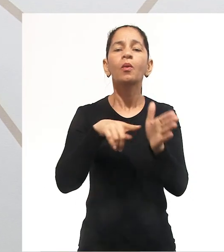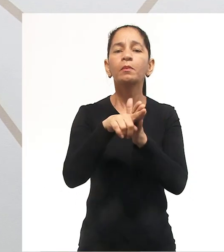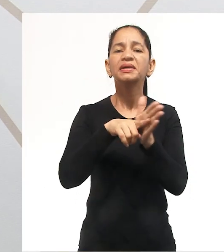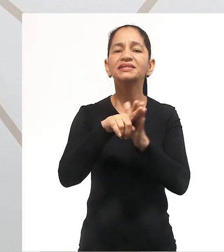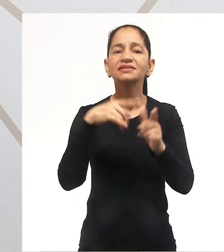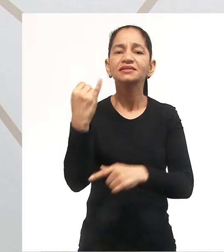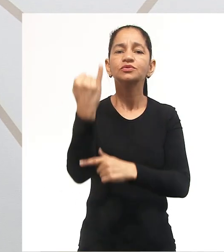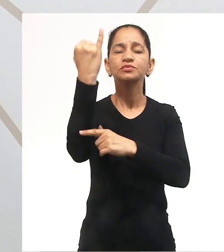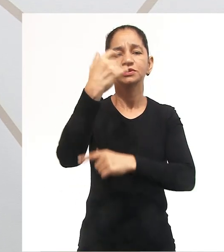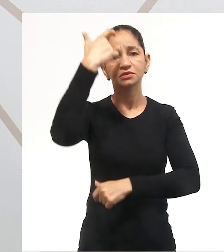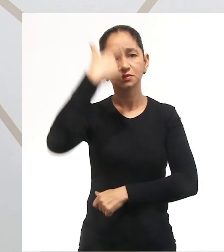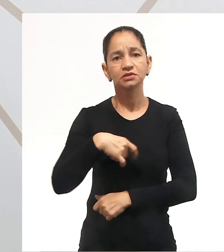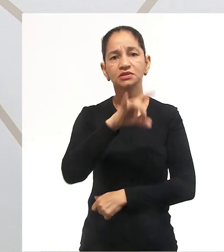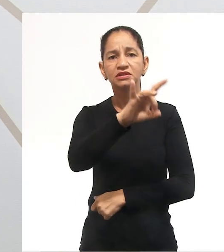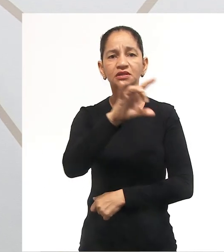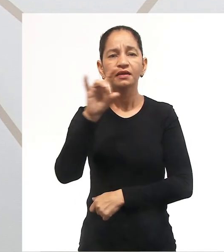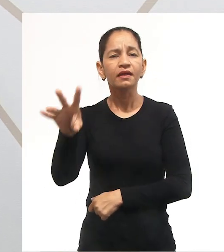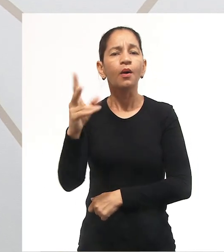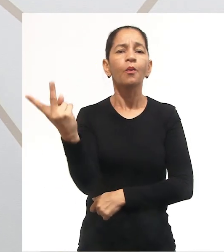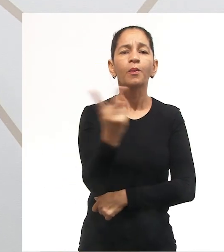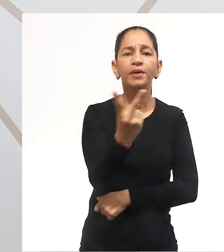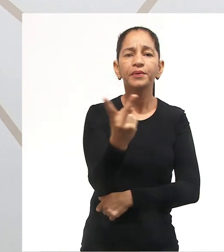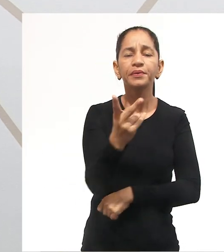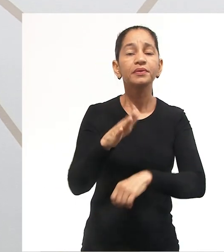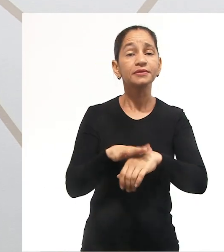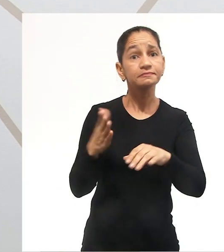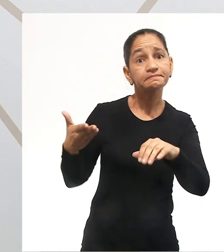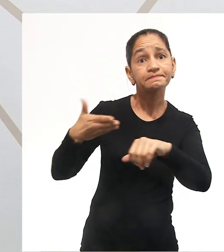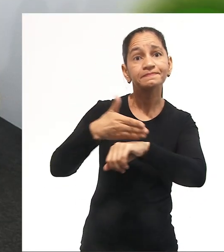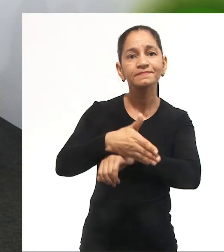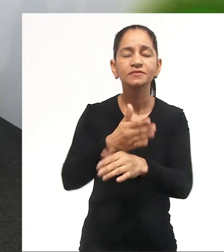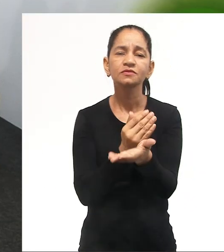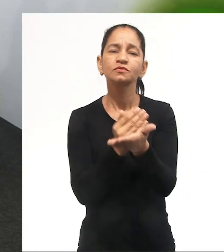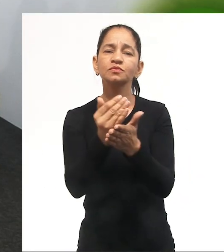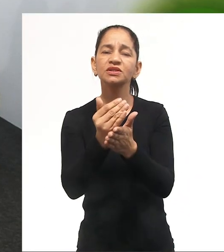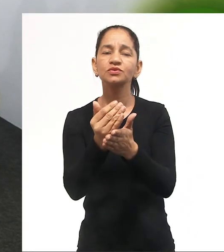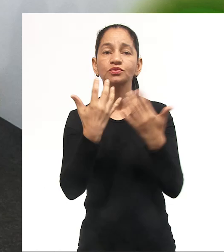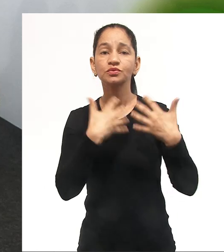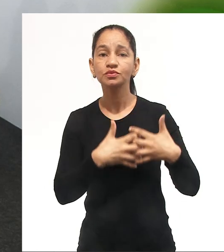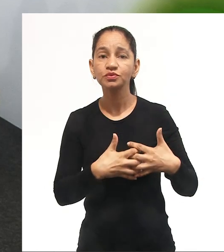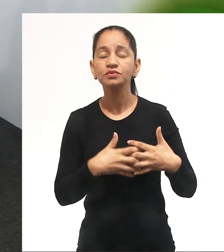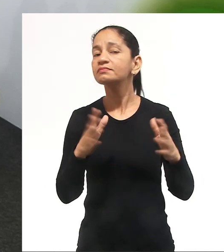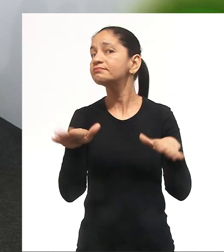pesquisa na vida de vocês, a partir do momento que vocês ingressaram aqui no